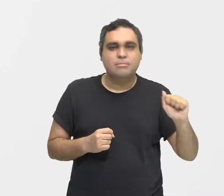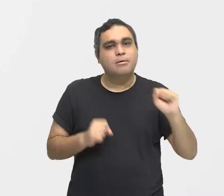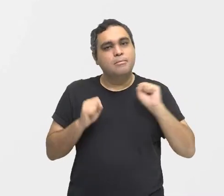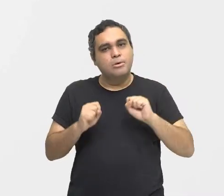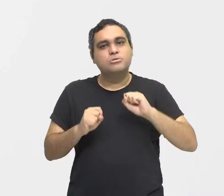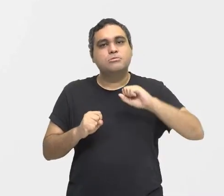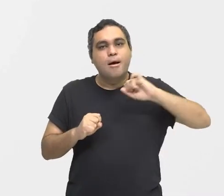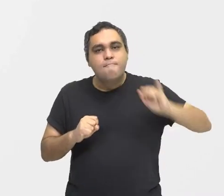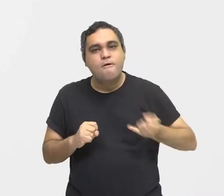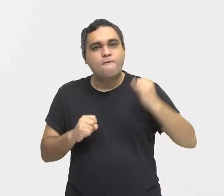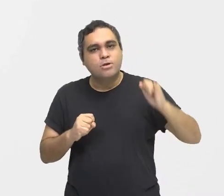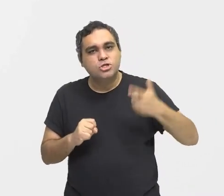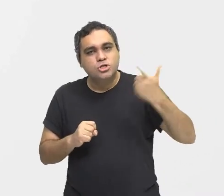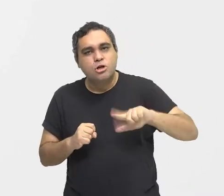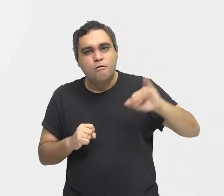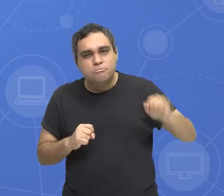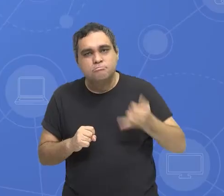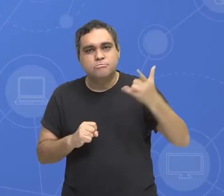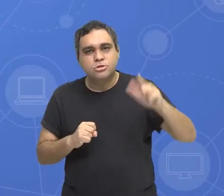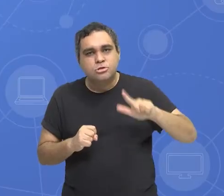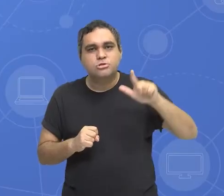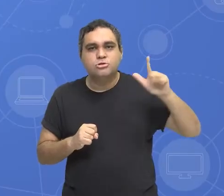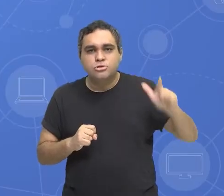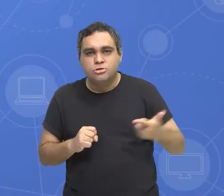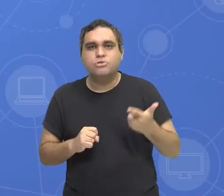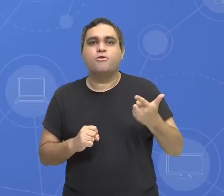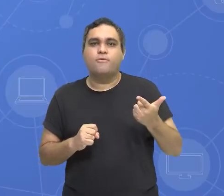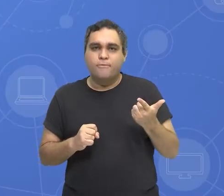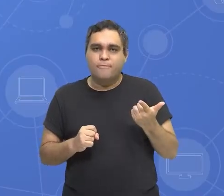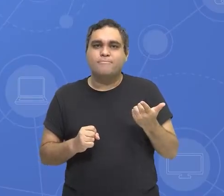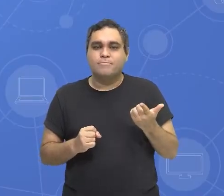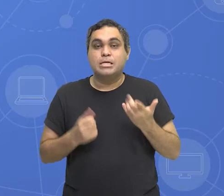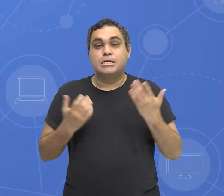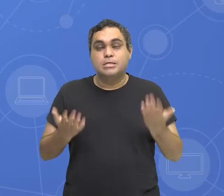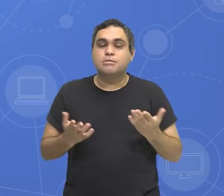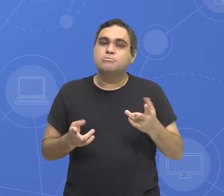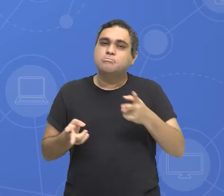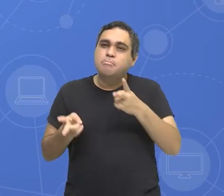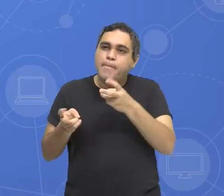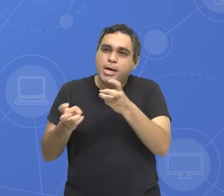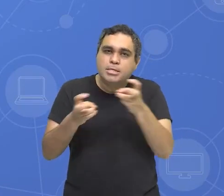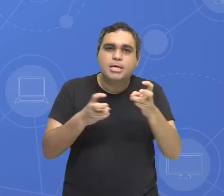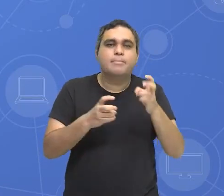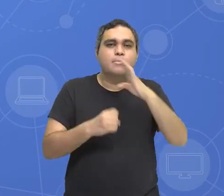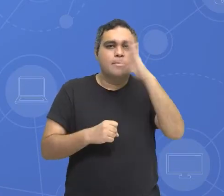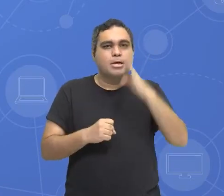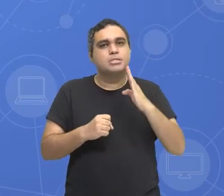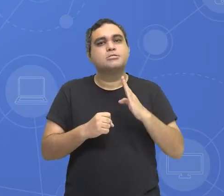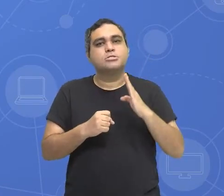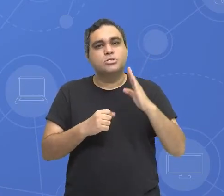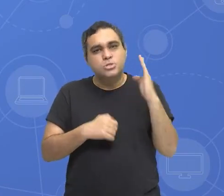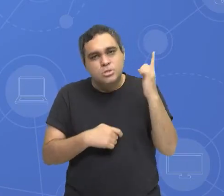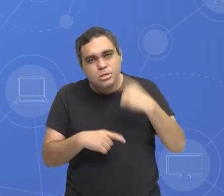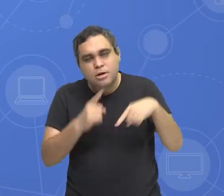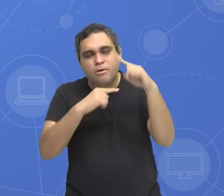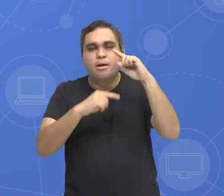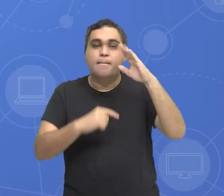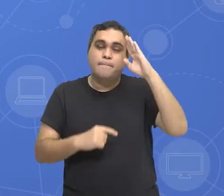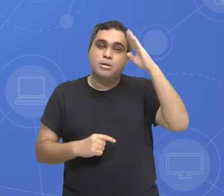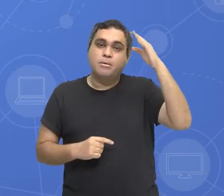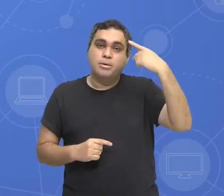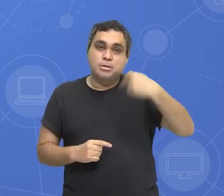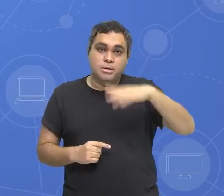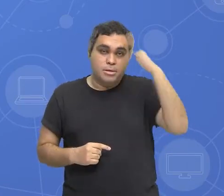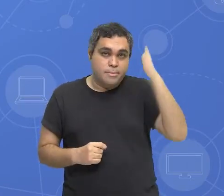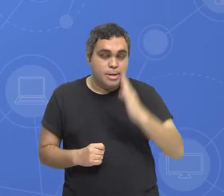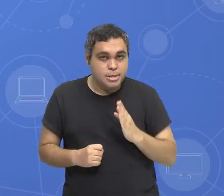nessa matriz energética. Então, assim, a gente observa todo esse desenvolvimento, principalmente no nosso